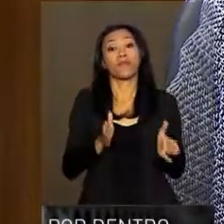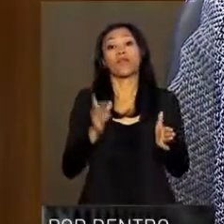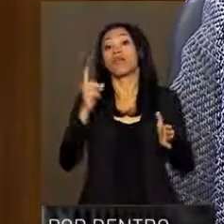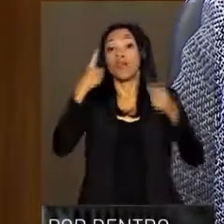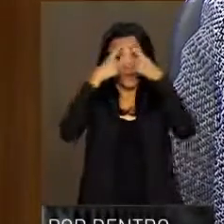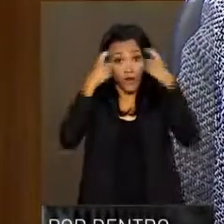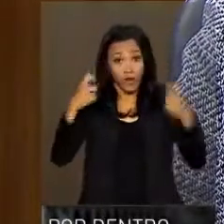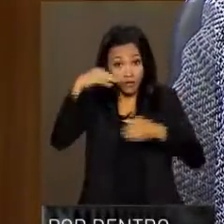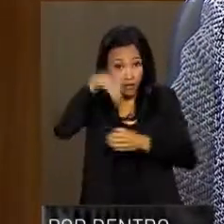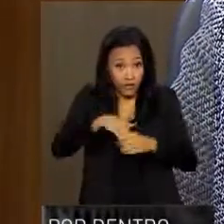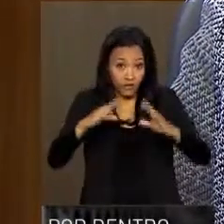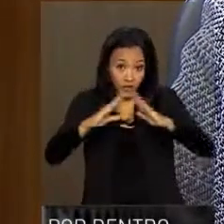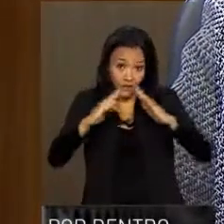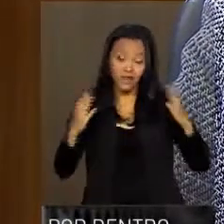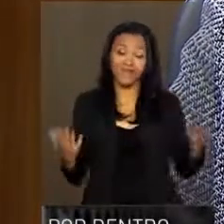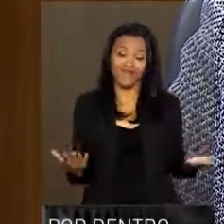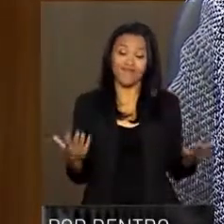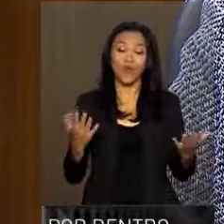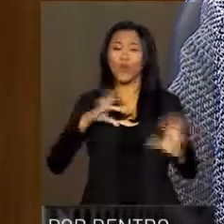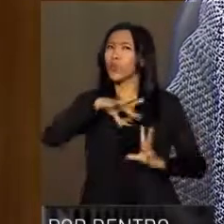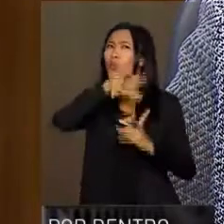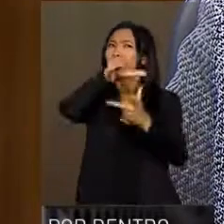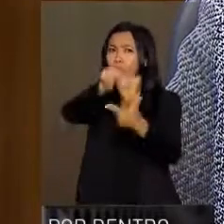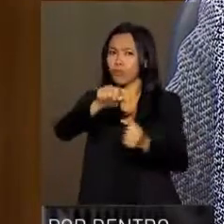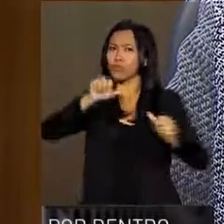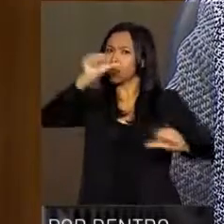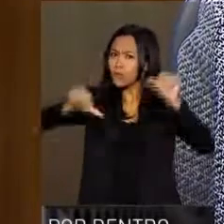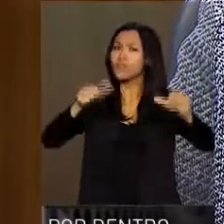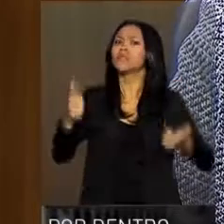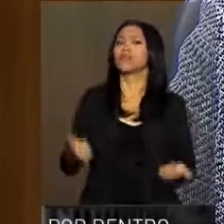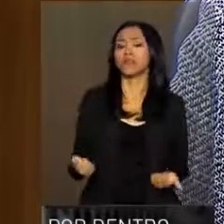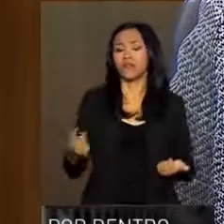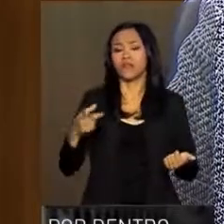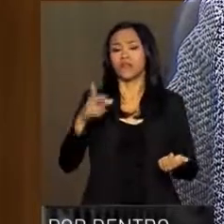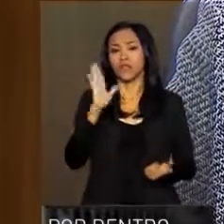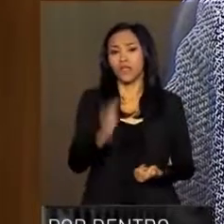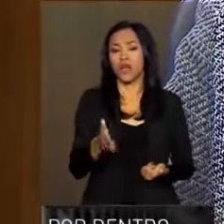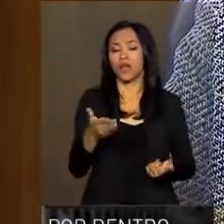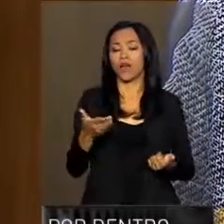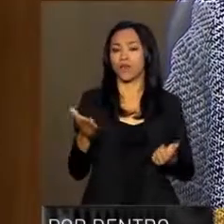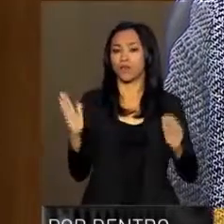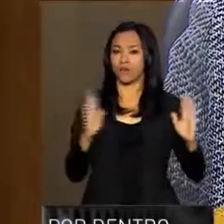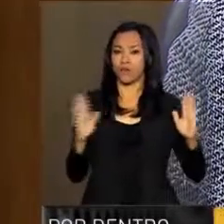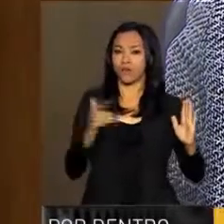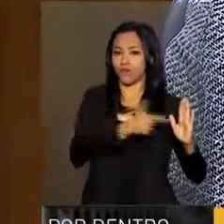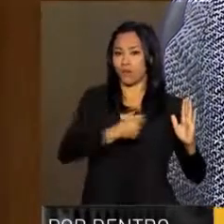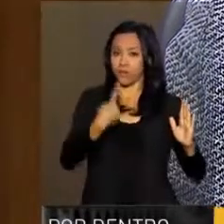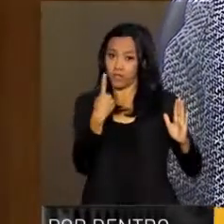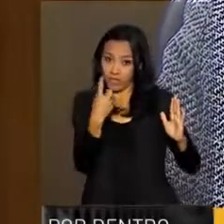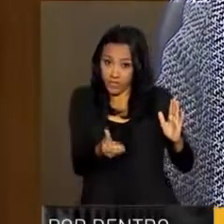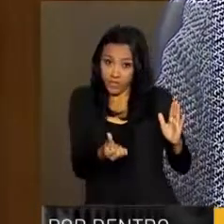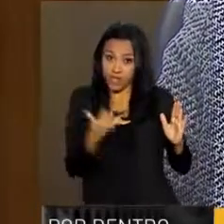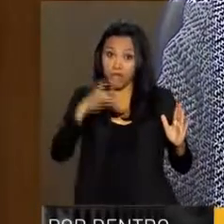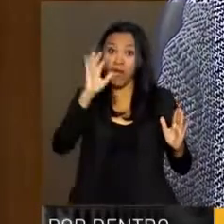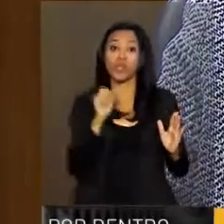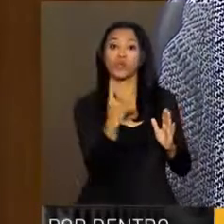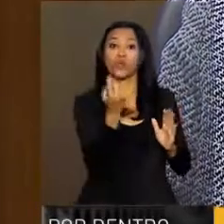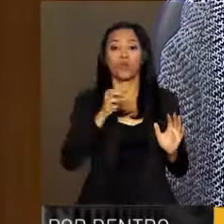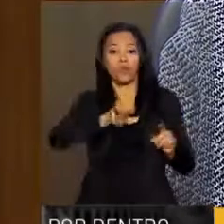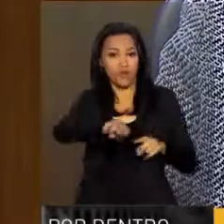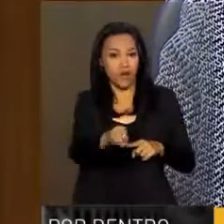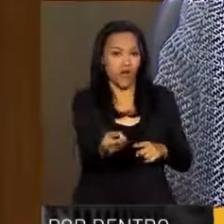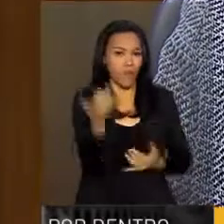vem mudando o mundo está mudando apesar de nós termos nós tivemos no ano de 2016 mais de 1 milhão de atendimentos no nosso